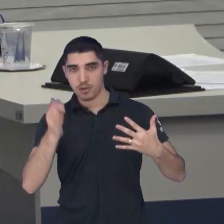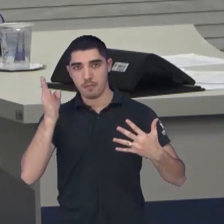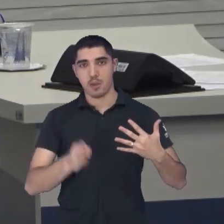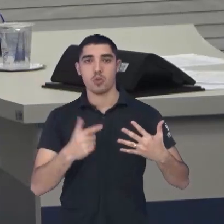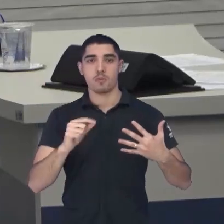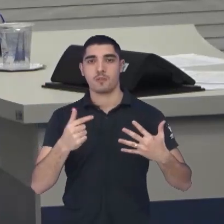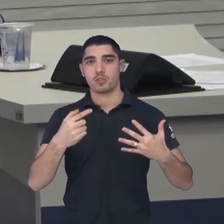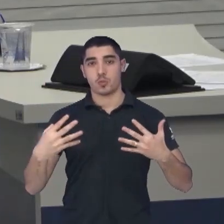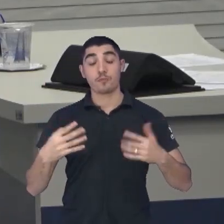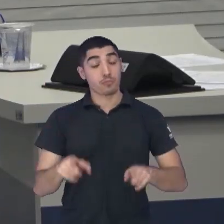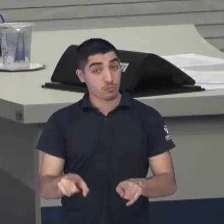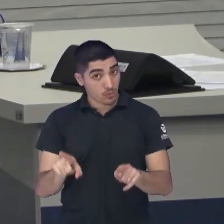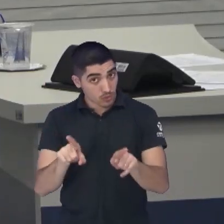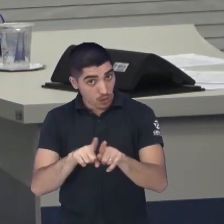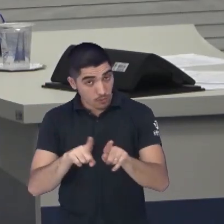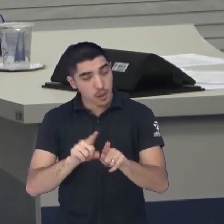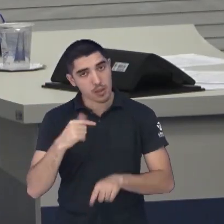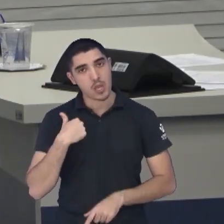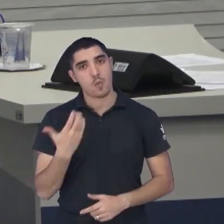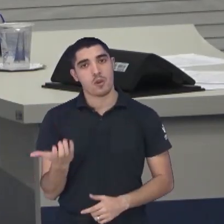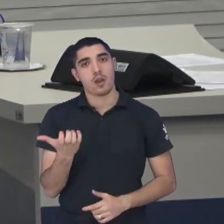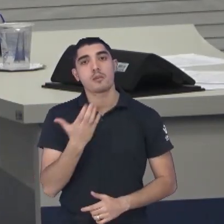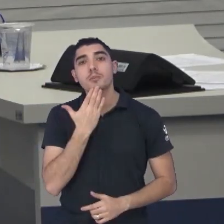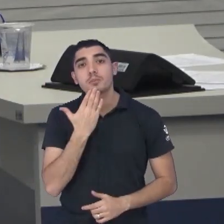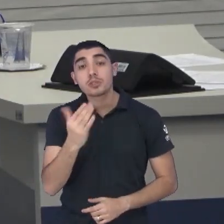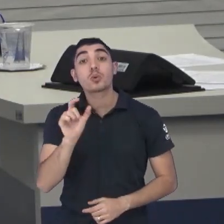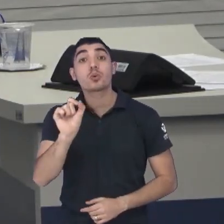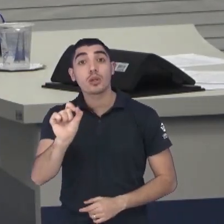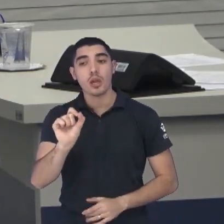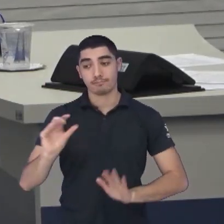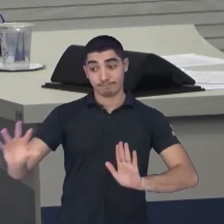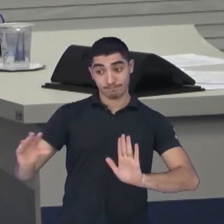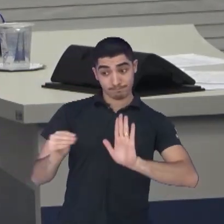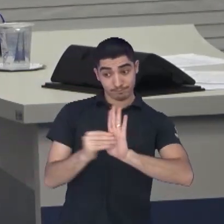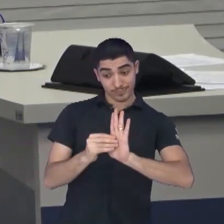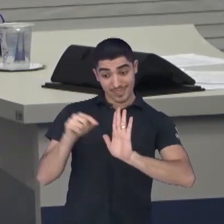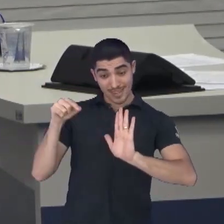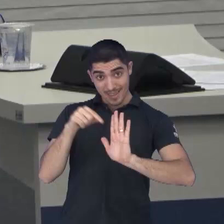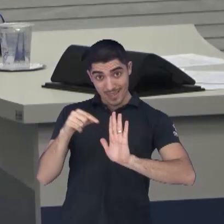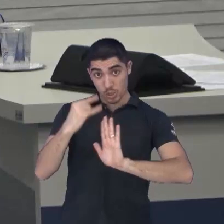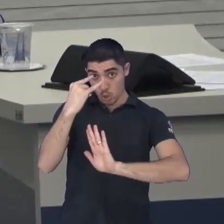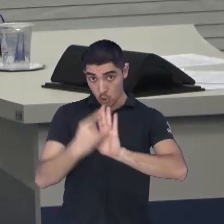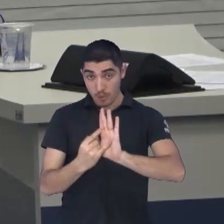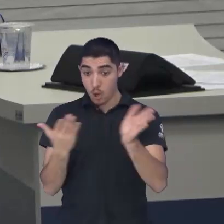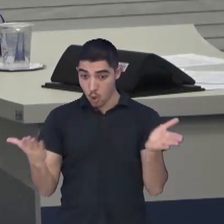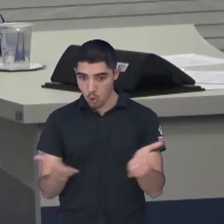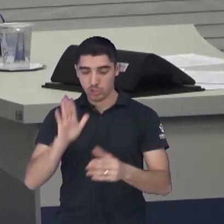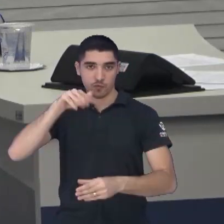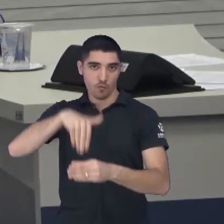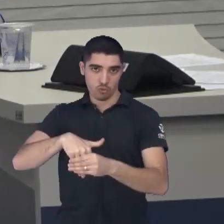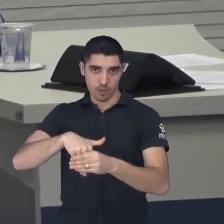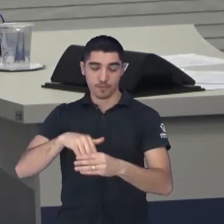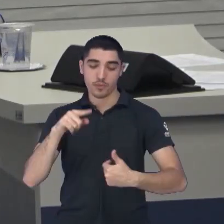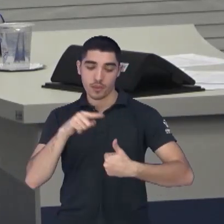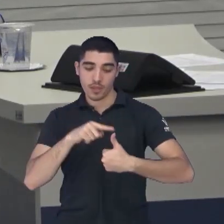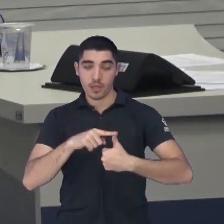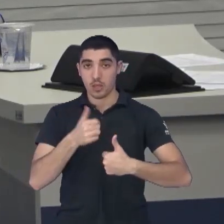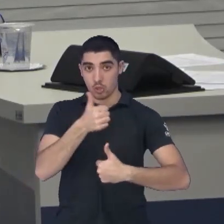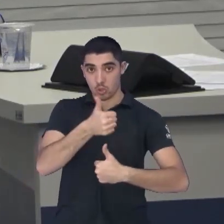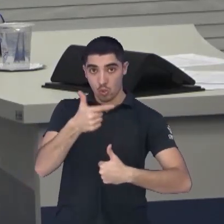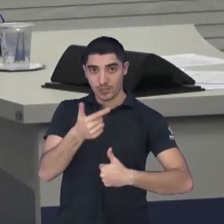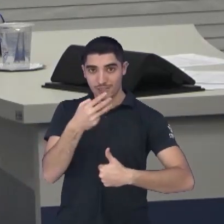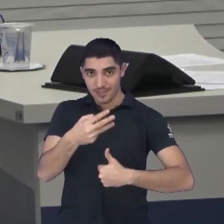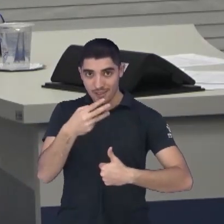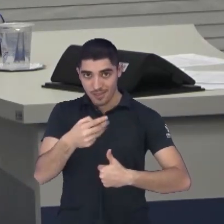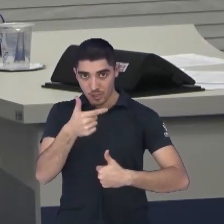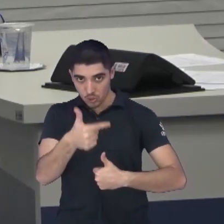13002/2024. Também peço inclusão para a votação, senhor presidente, do processo